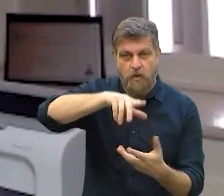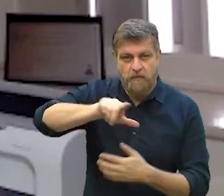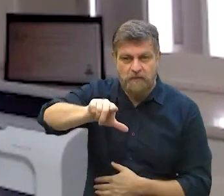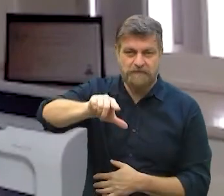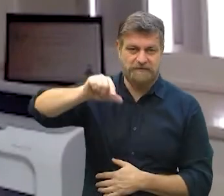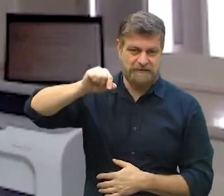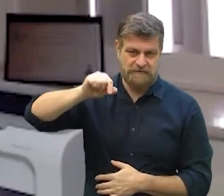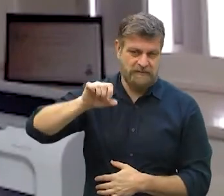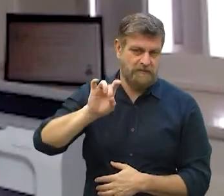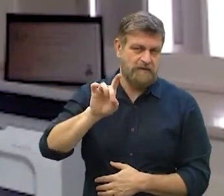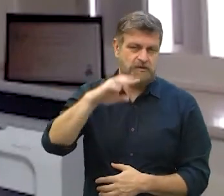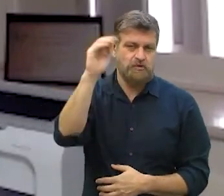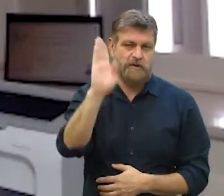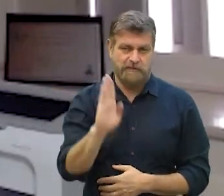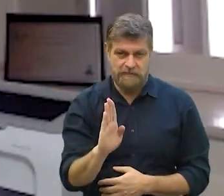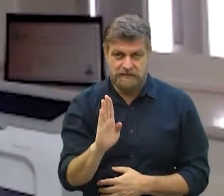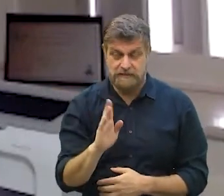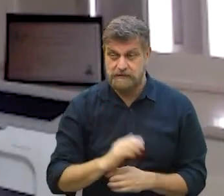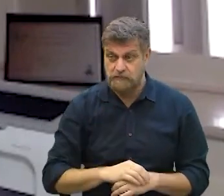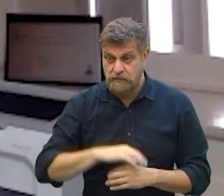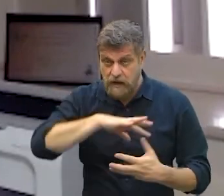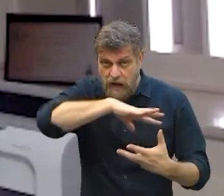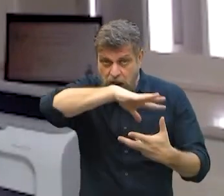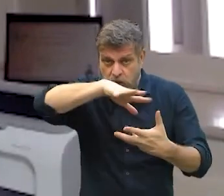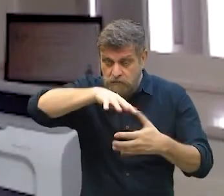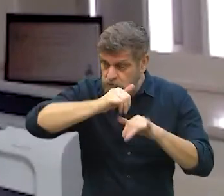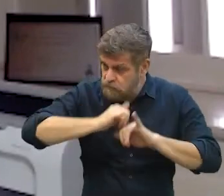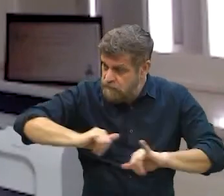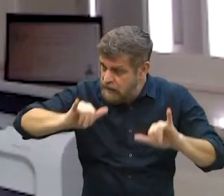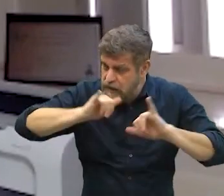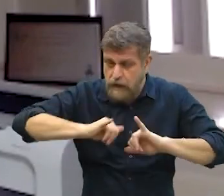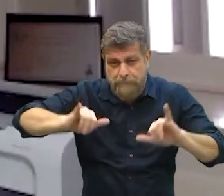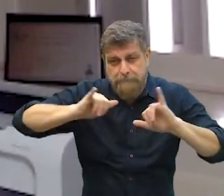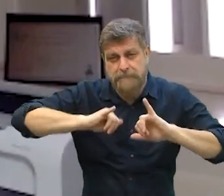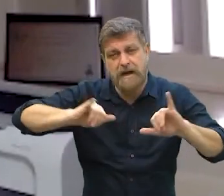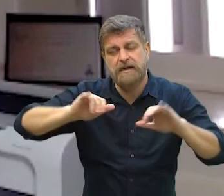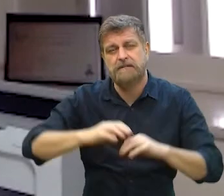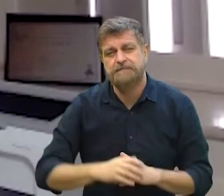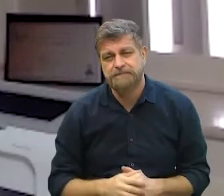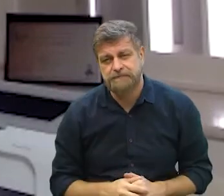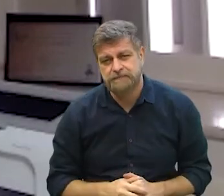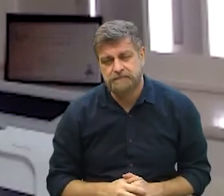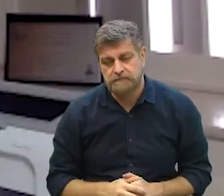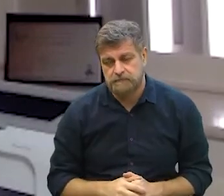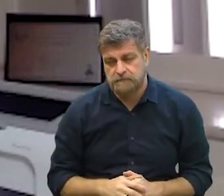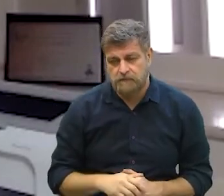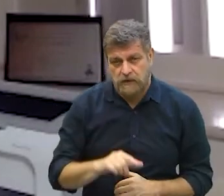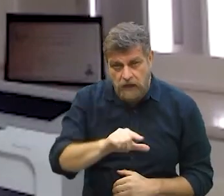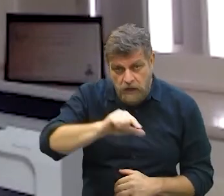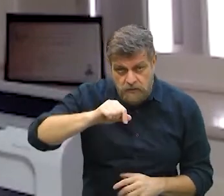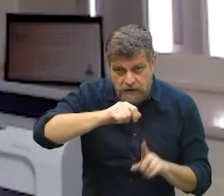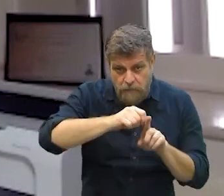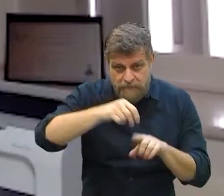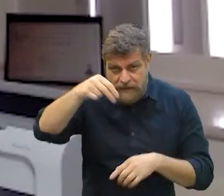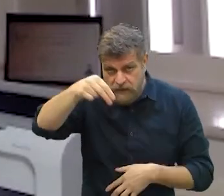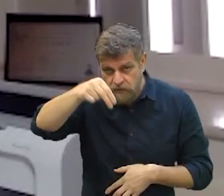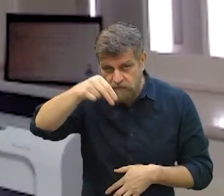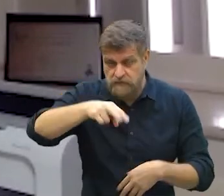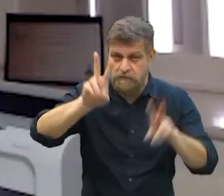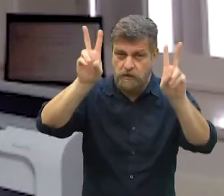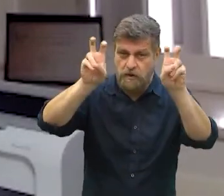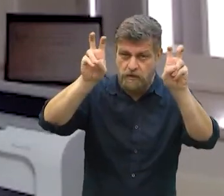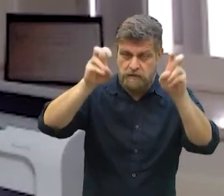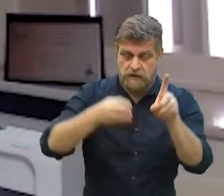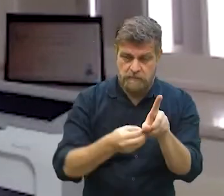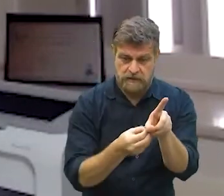mundo escolheu, né? Não é o Brasil só, é uma campanha mundial, Novembro Azul é uma campanha mundial, e foi escolhido esse mês para se falar